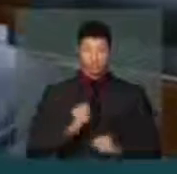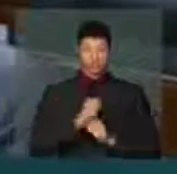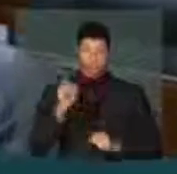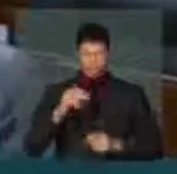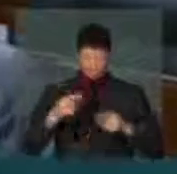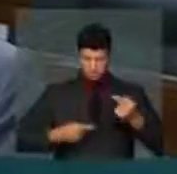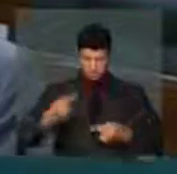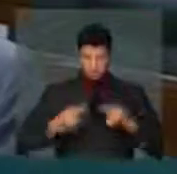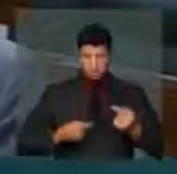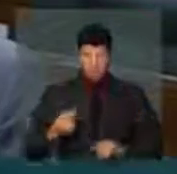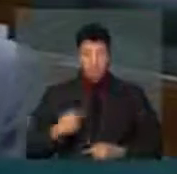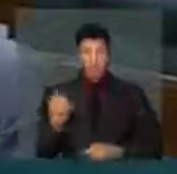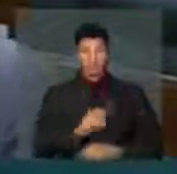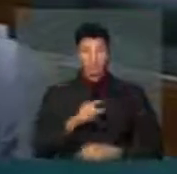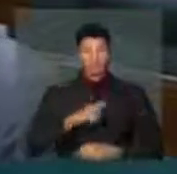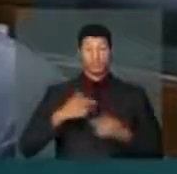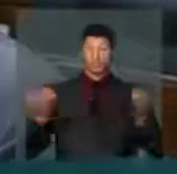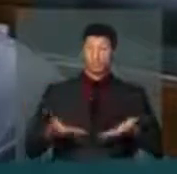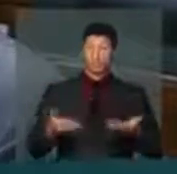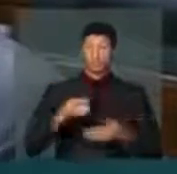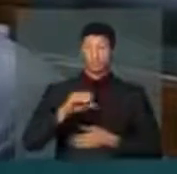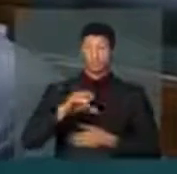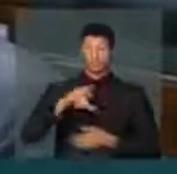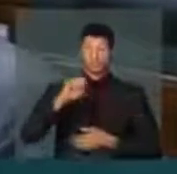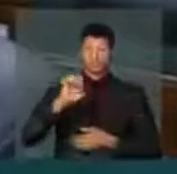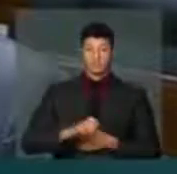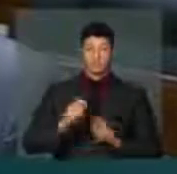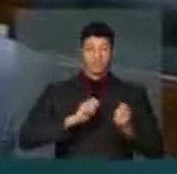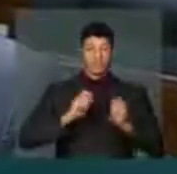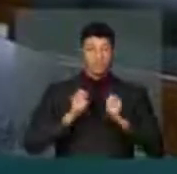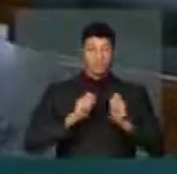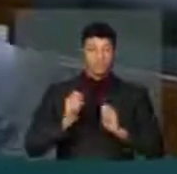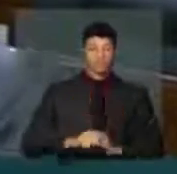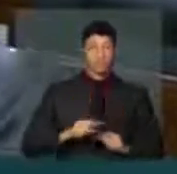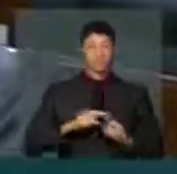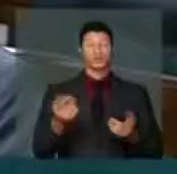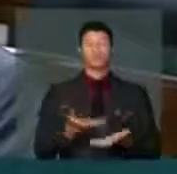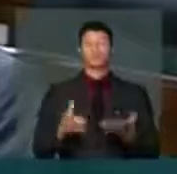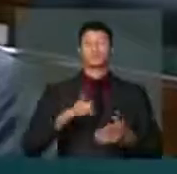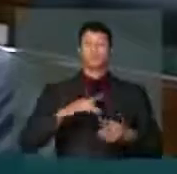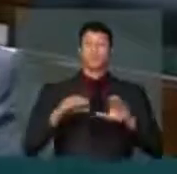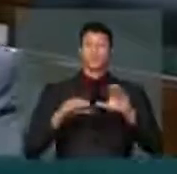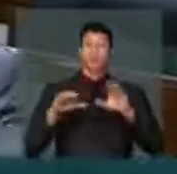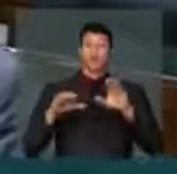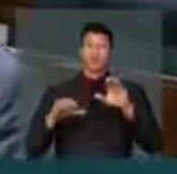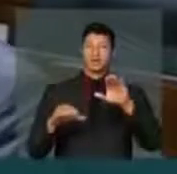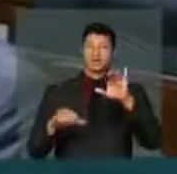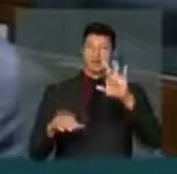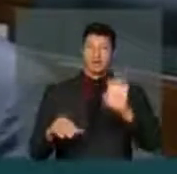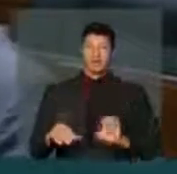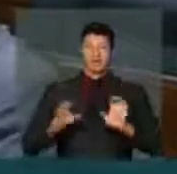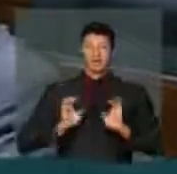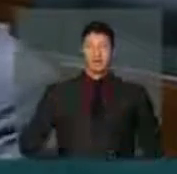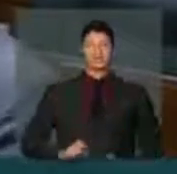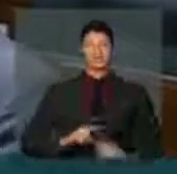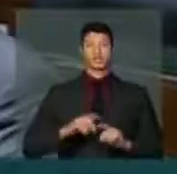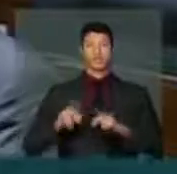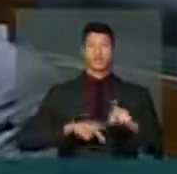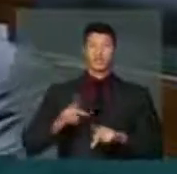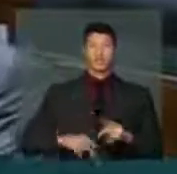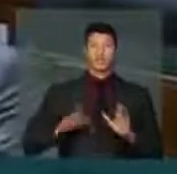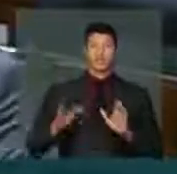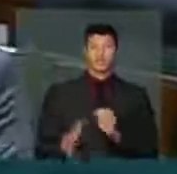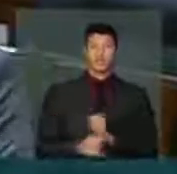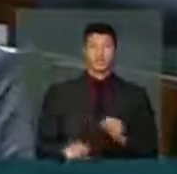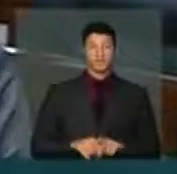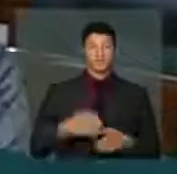crise política, nós temos uma crise econômica e temos uma crise ética. E a população de baixa renda